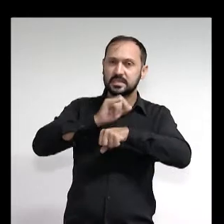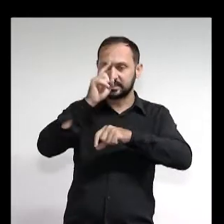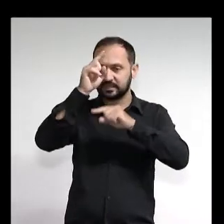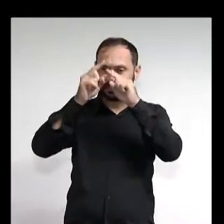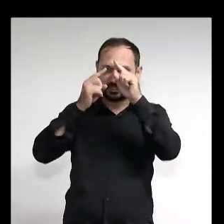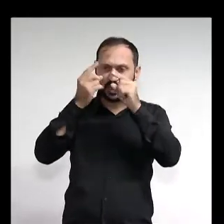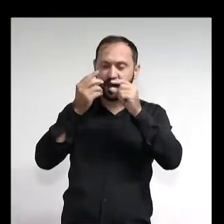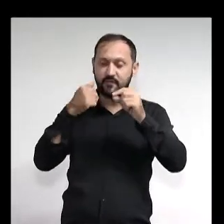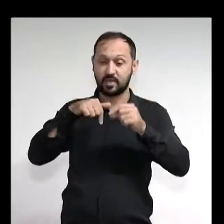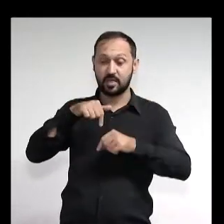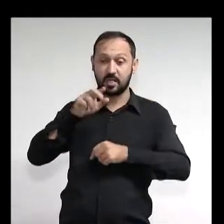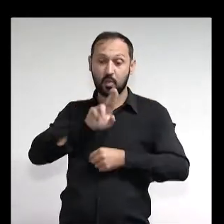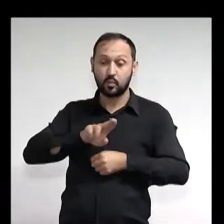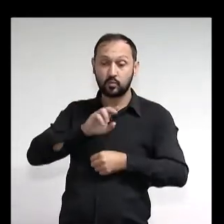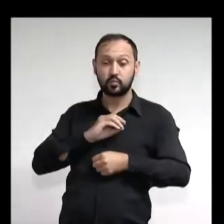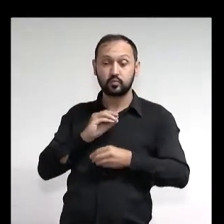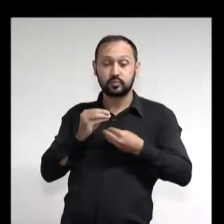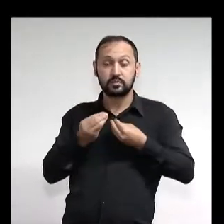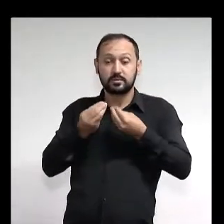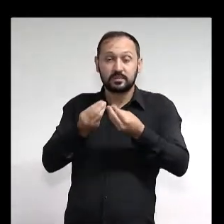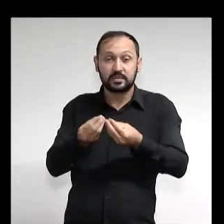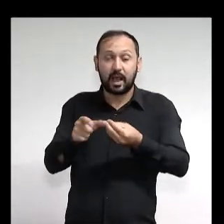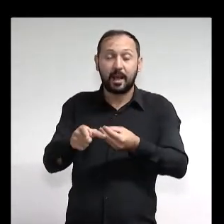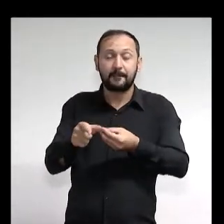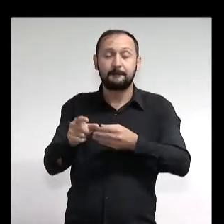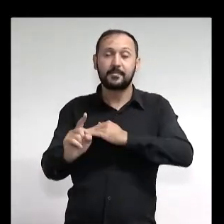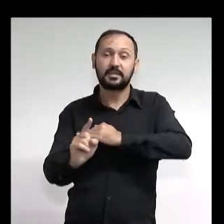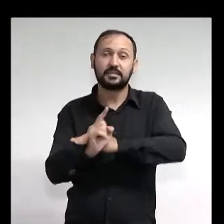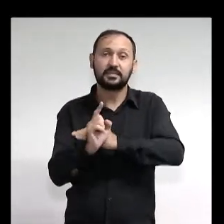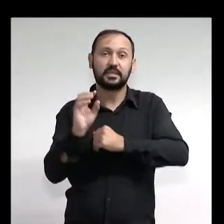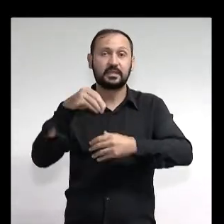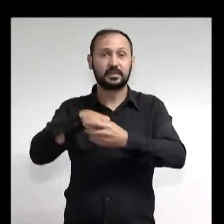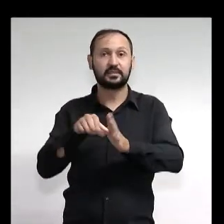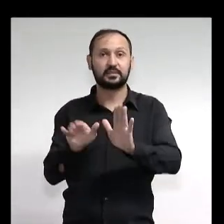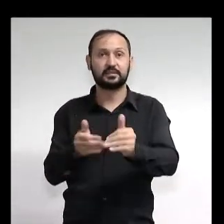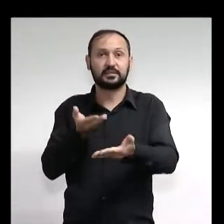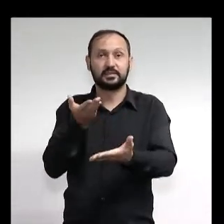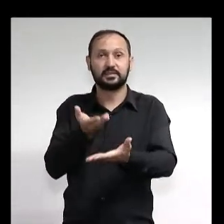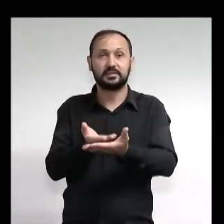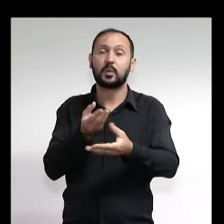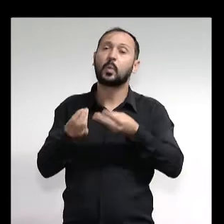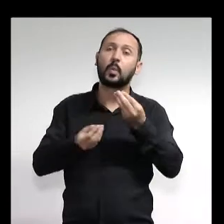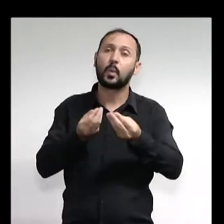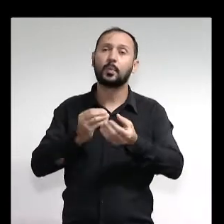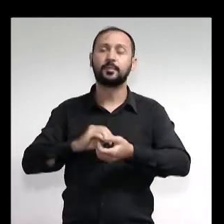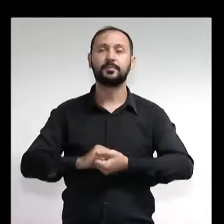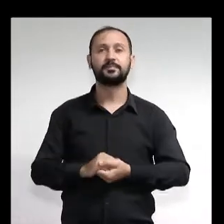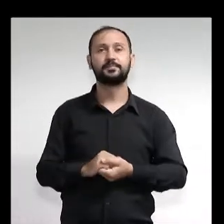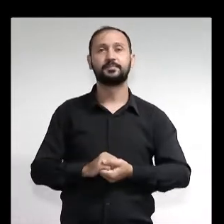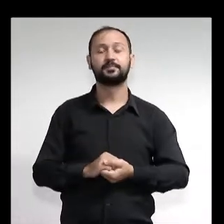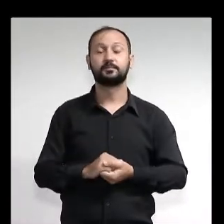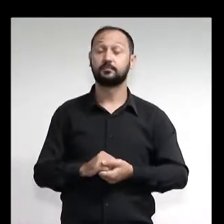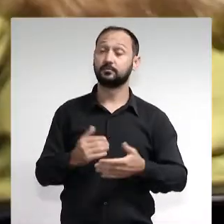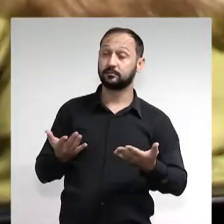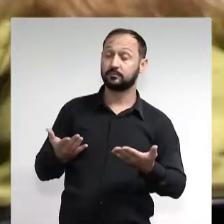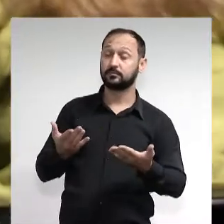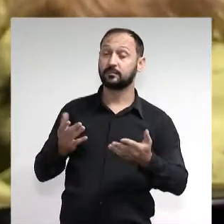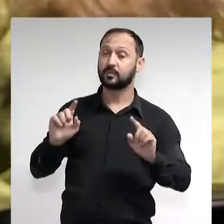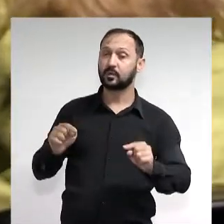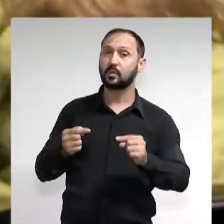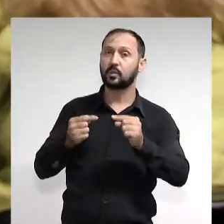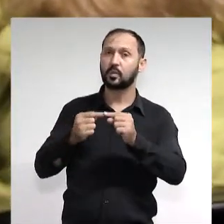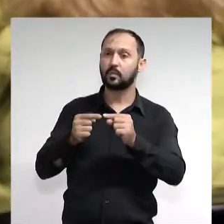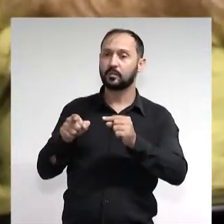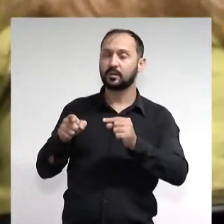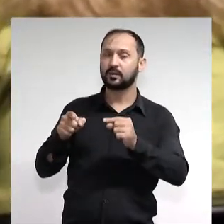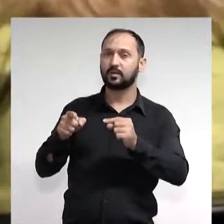didáticas, pedagógicas, ele estava utilizando para atender o estudante dentro da sala de aula. E isso tem